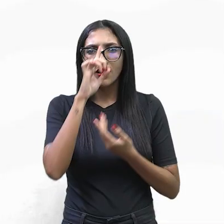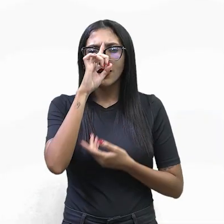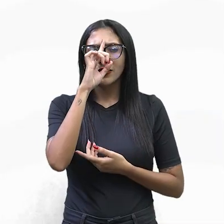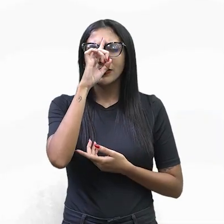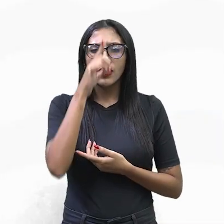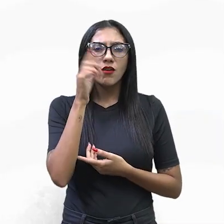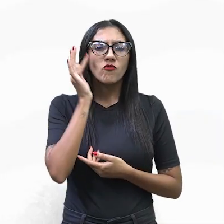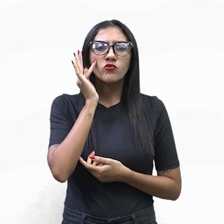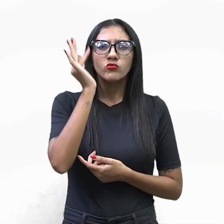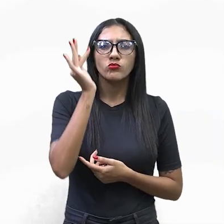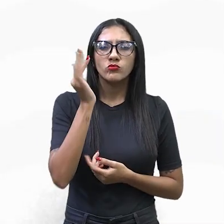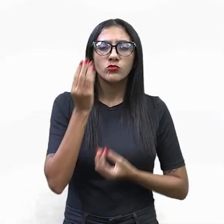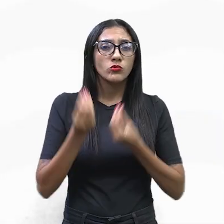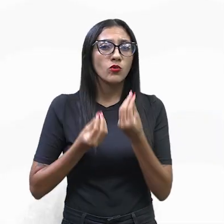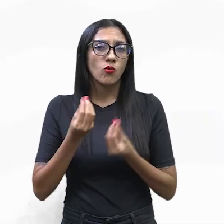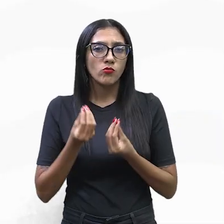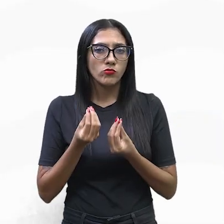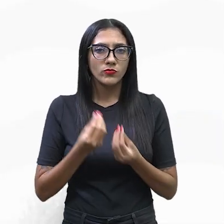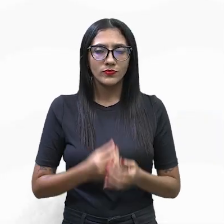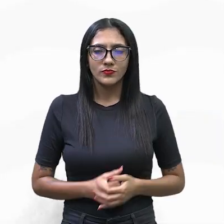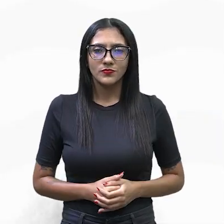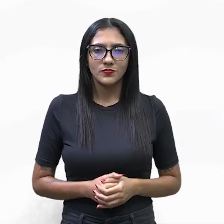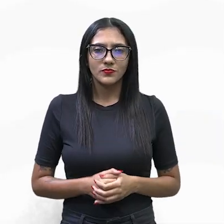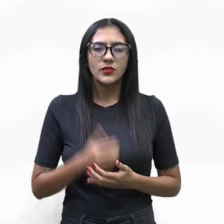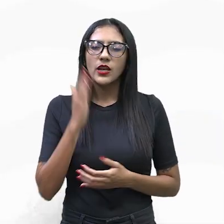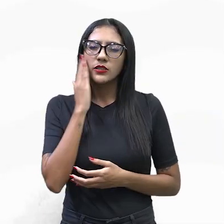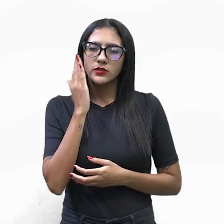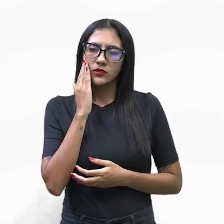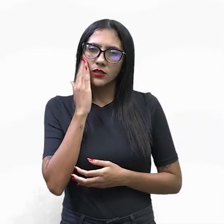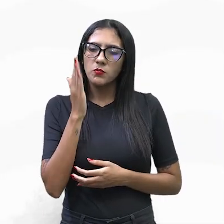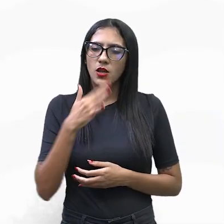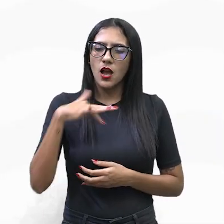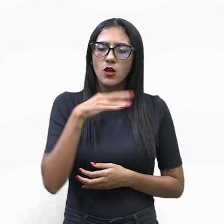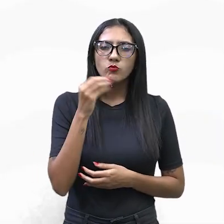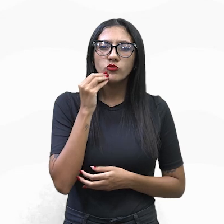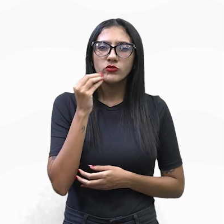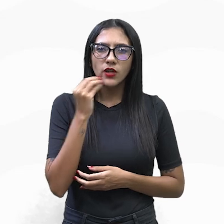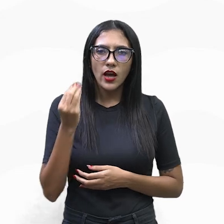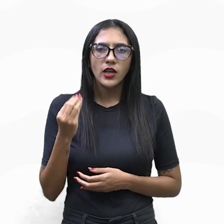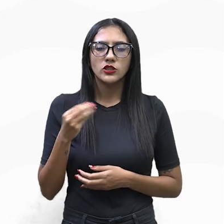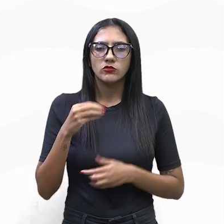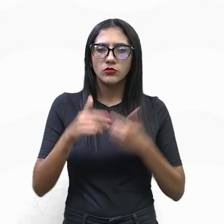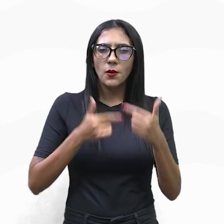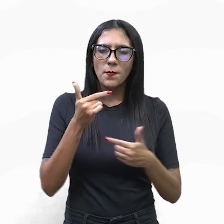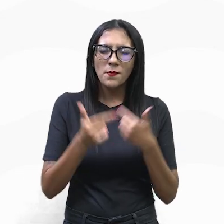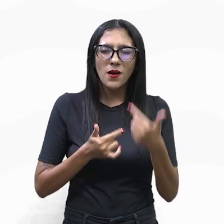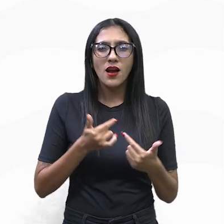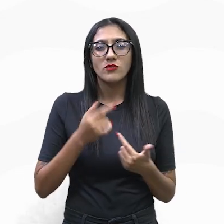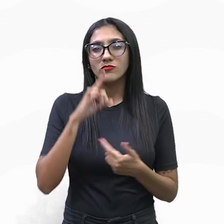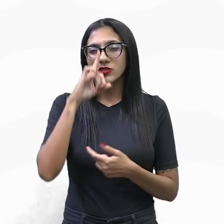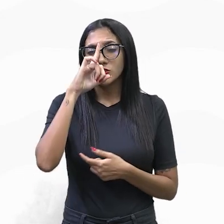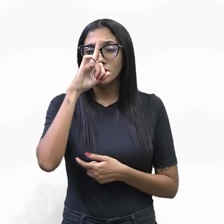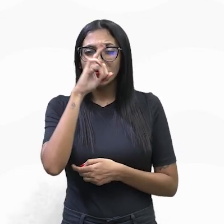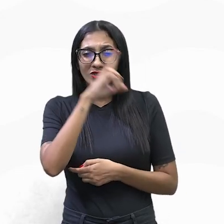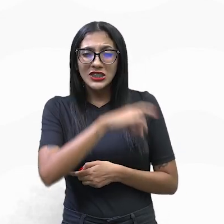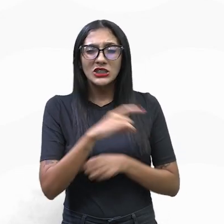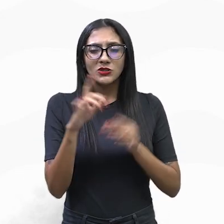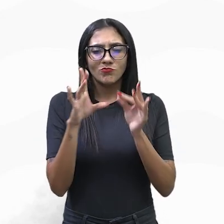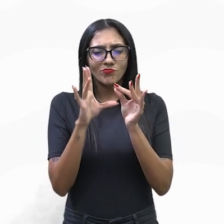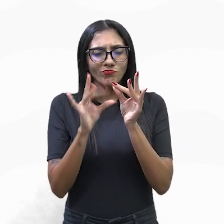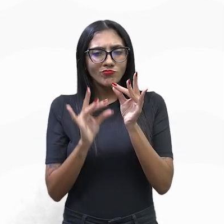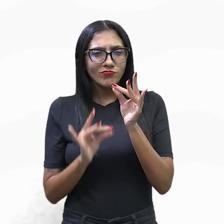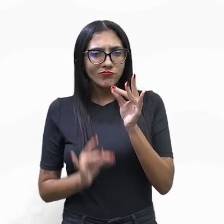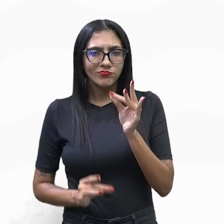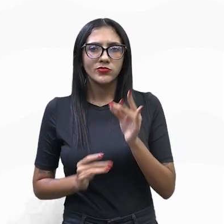nos prender somente no hoje. Sabemos aí que o mundo do trabalho é um tema complexo, é um tema longo para ser conversado, e aqui nós